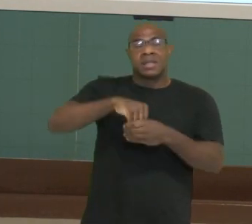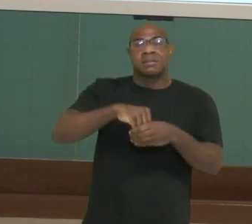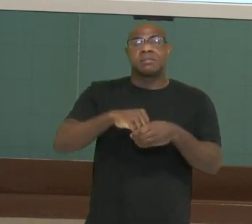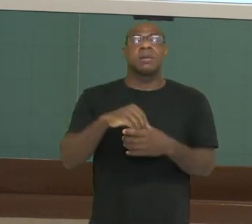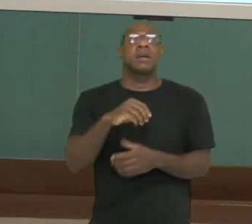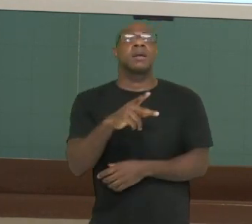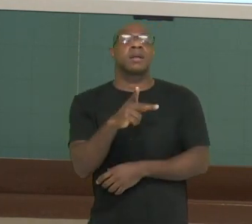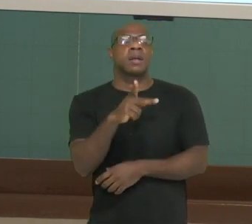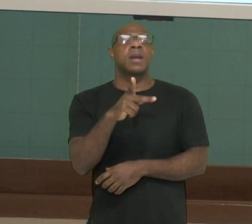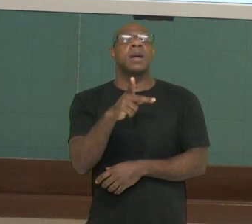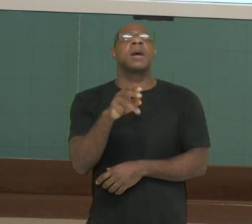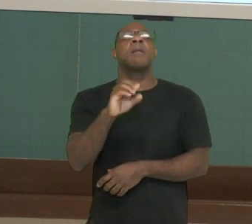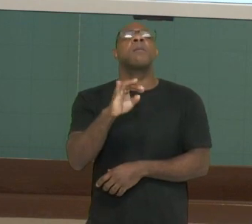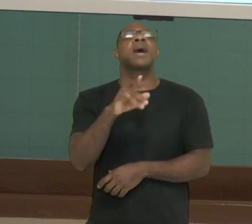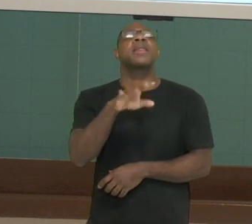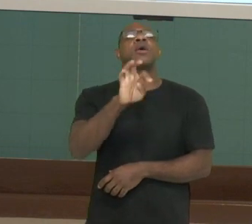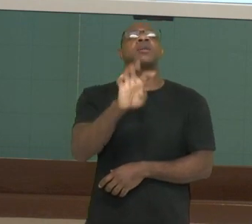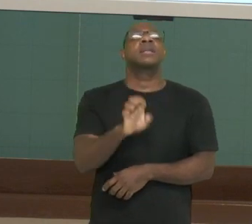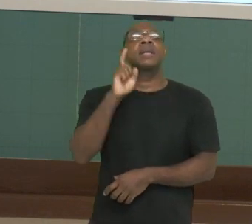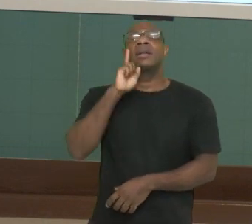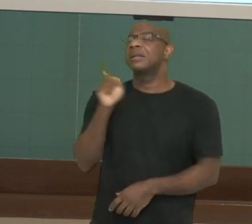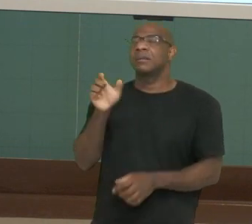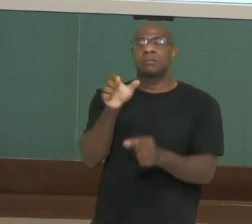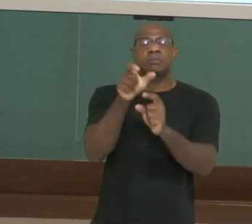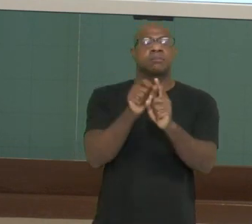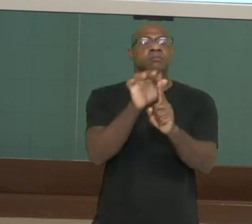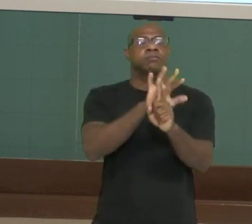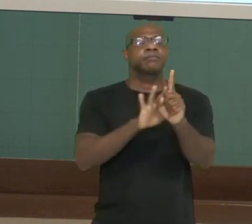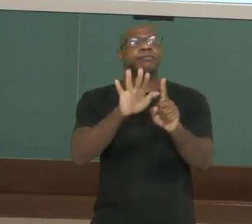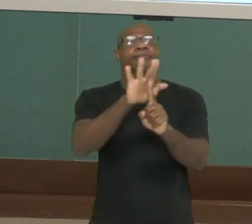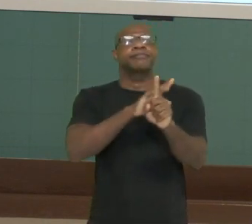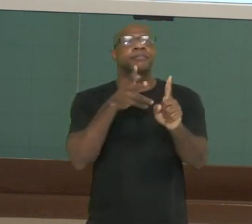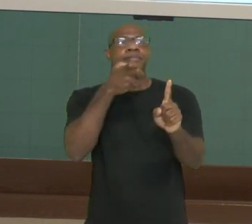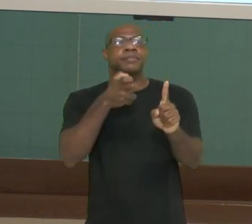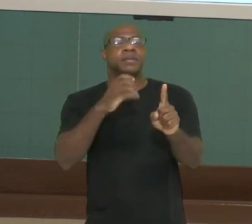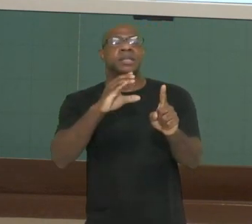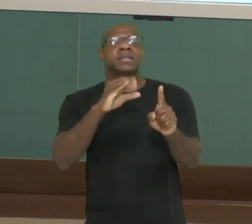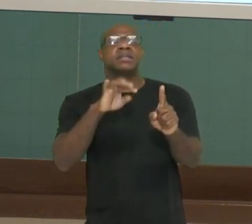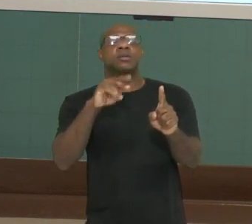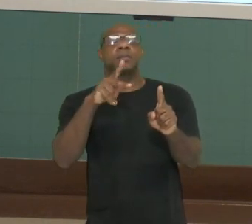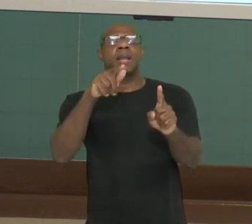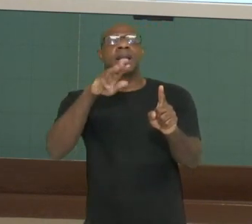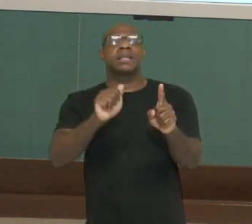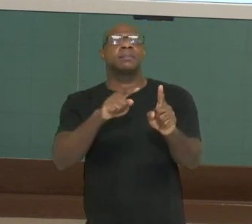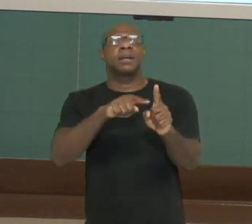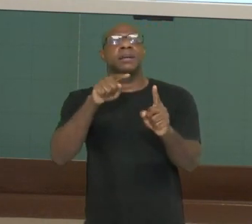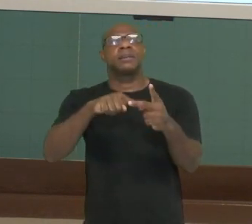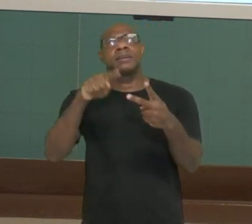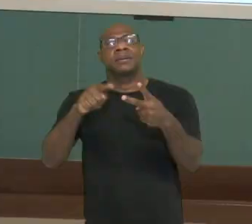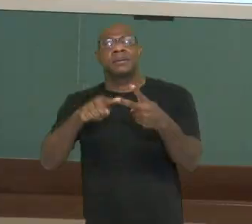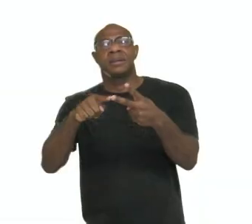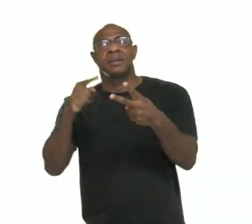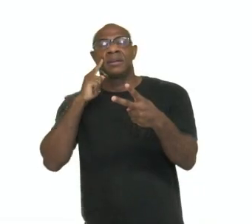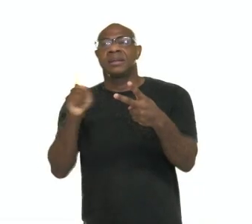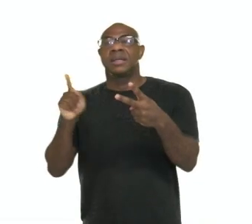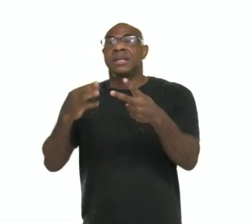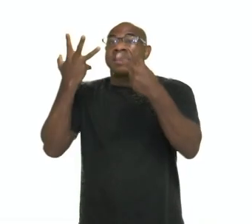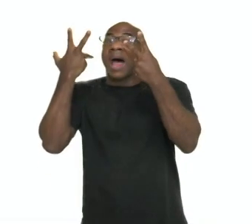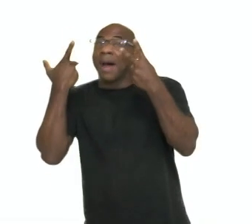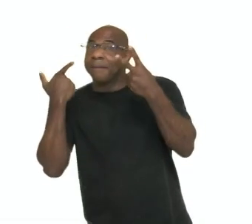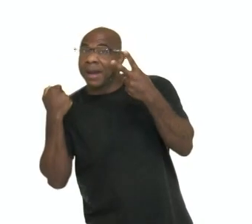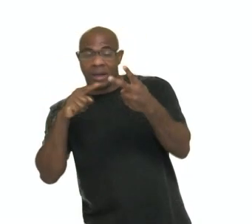nós conseguimos observar então o citoplasma. Na célula eucarionte animal,